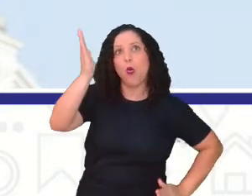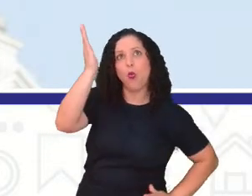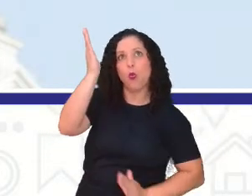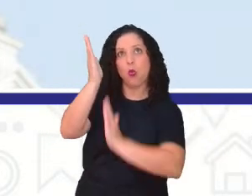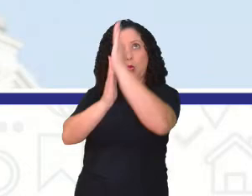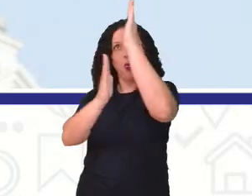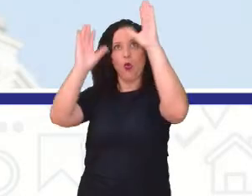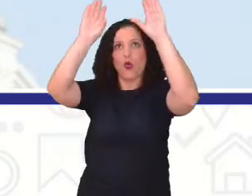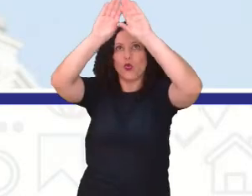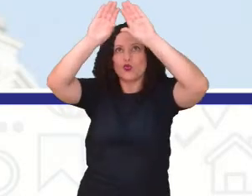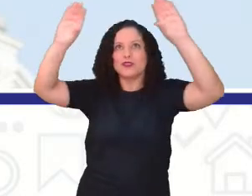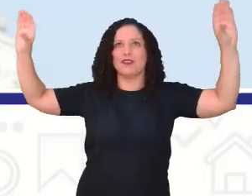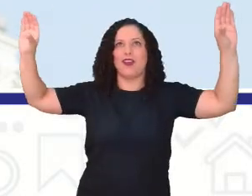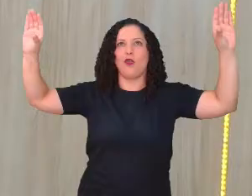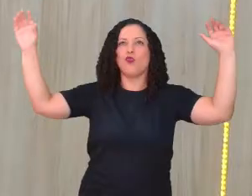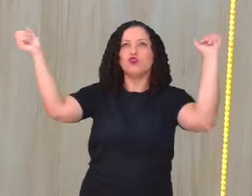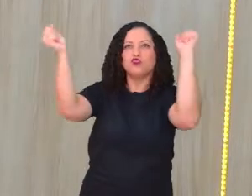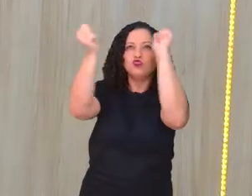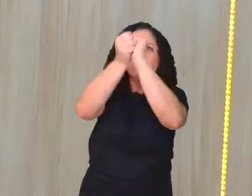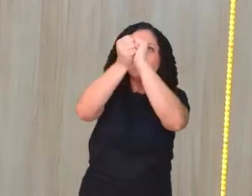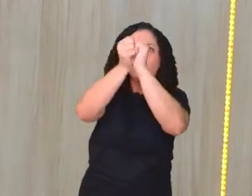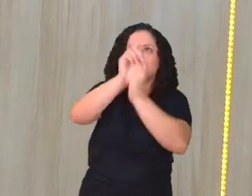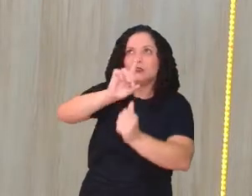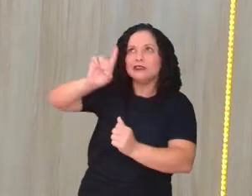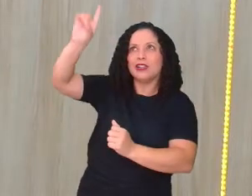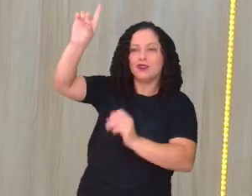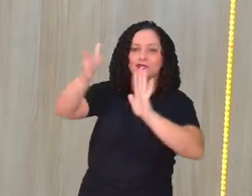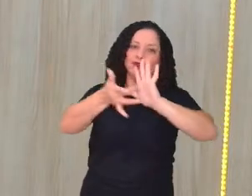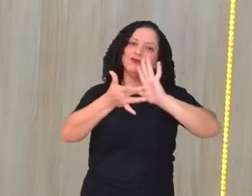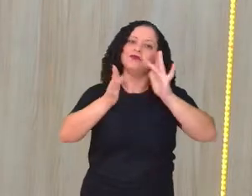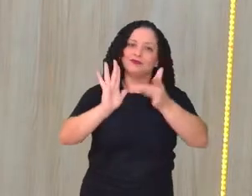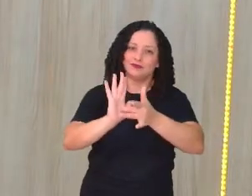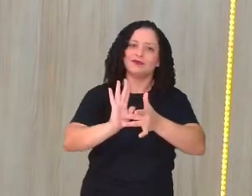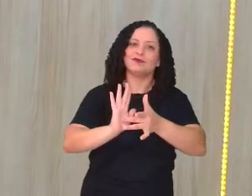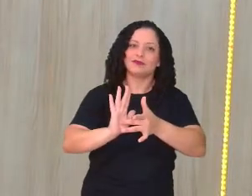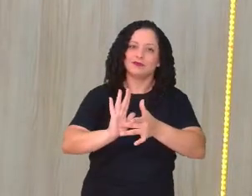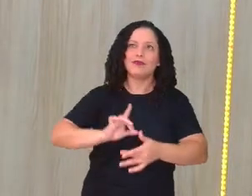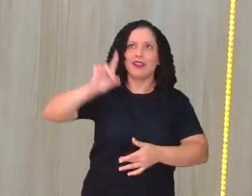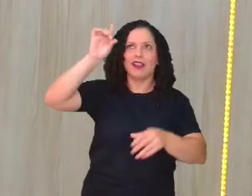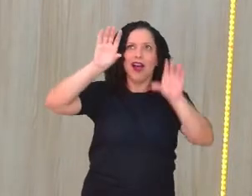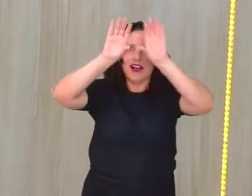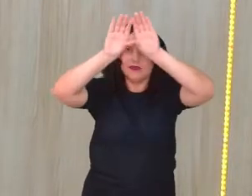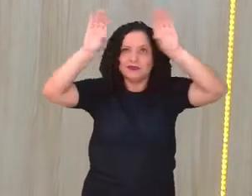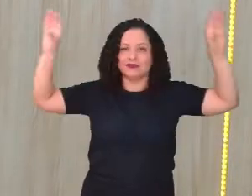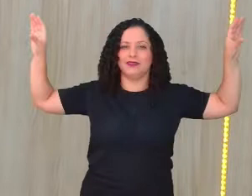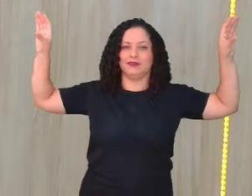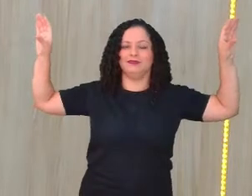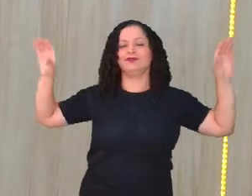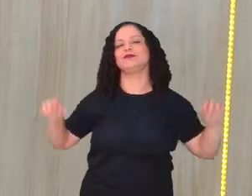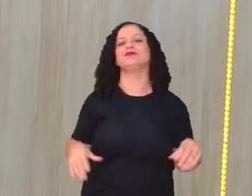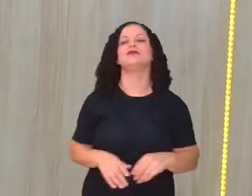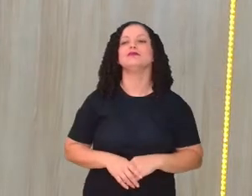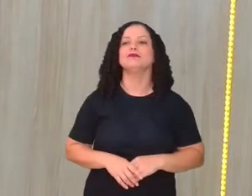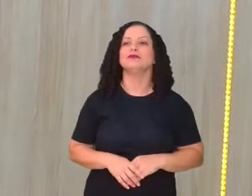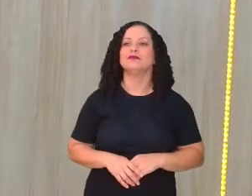o céu, para desfrutar da presença, né, de Jesus, de Deus ali no paraíso, né? E ele diz, ó, o camarada que confiar